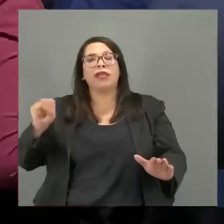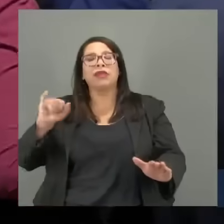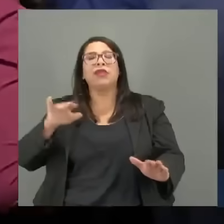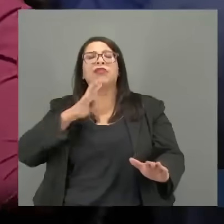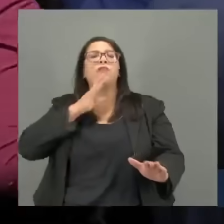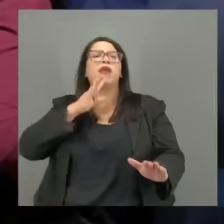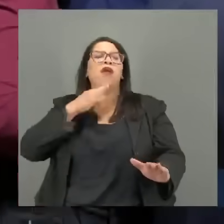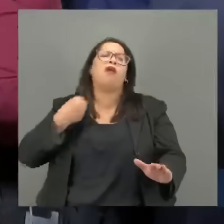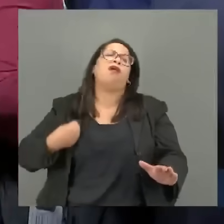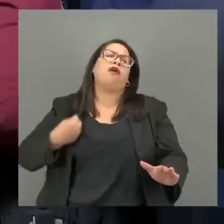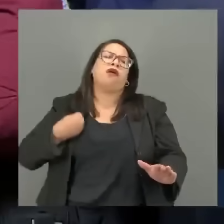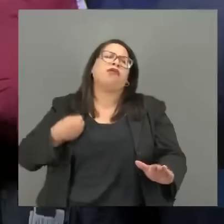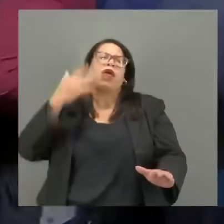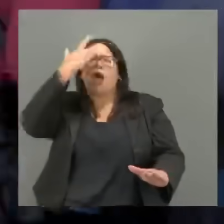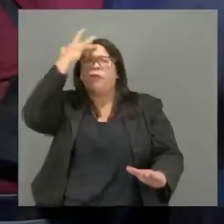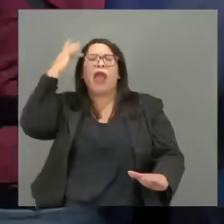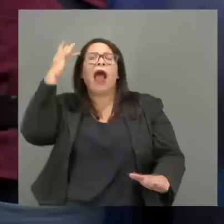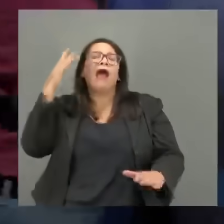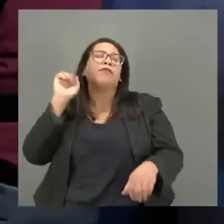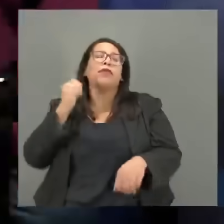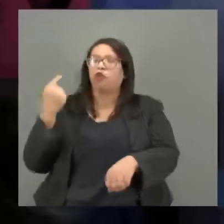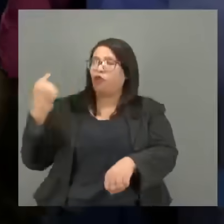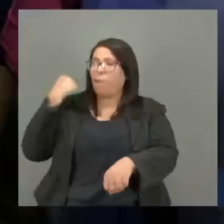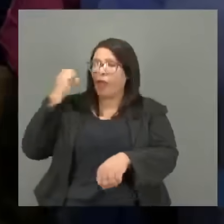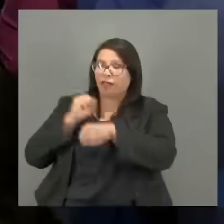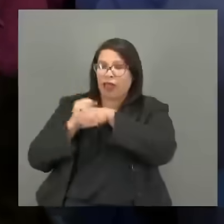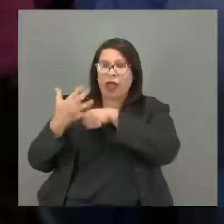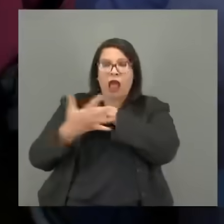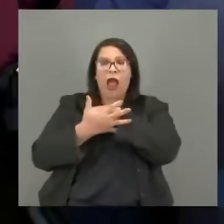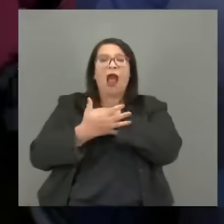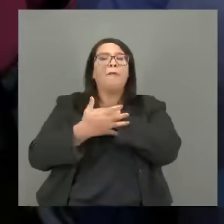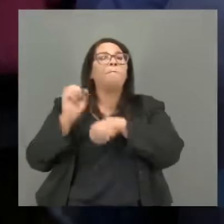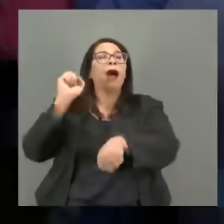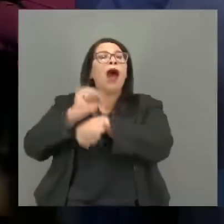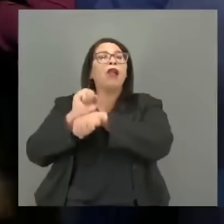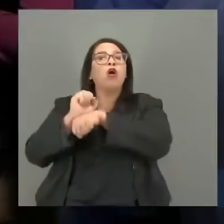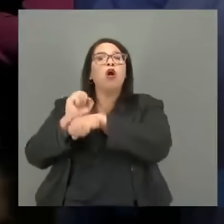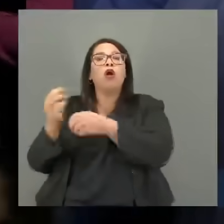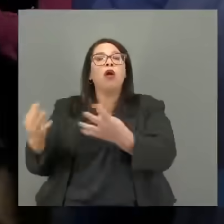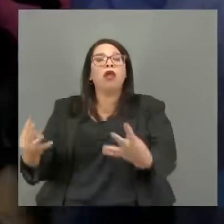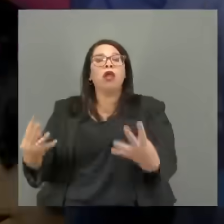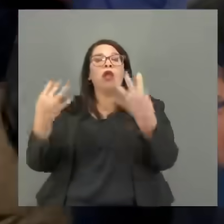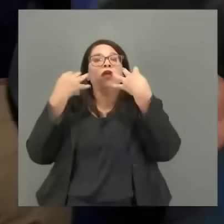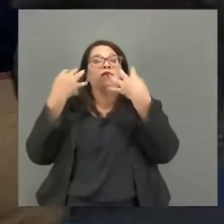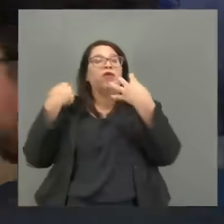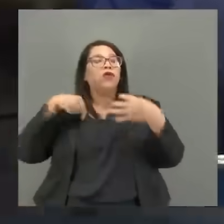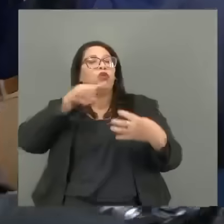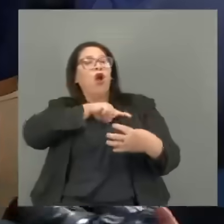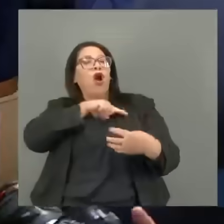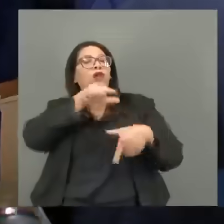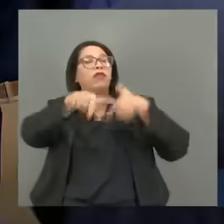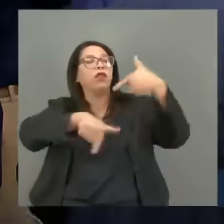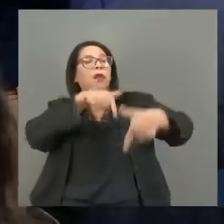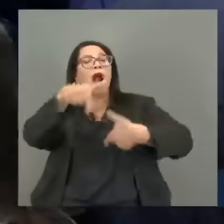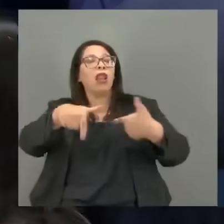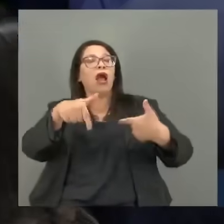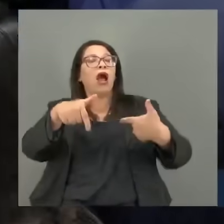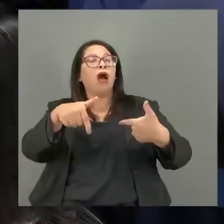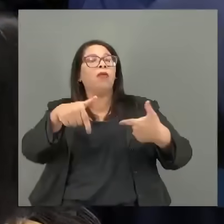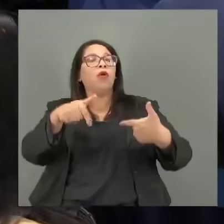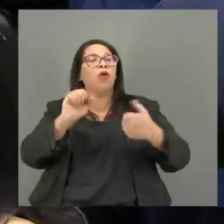para assistir. No momento de sombra, no momento difícil. E eu não